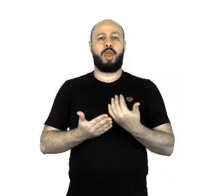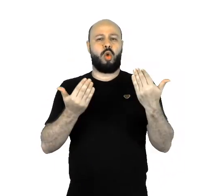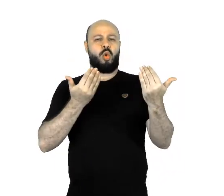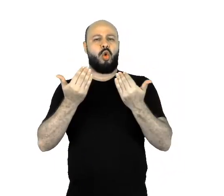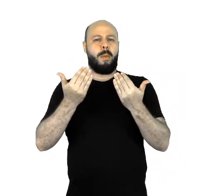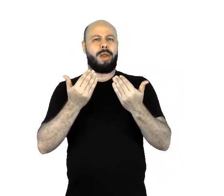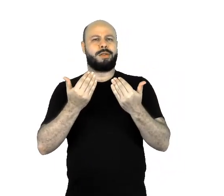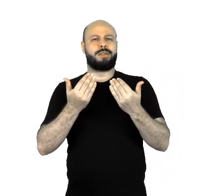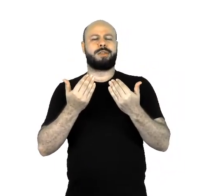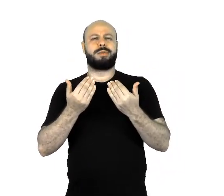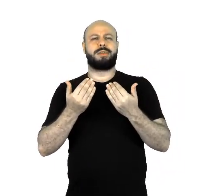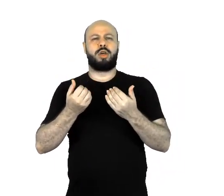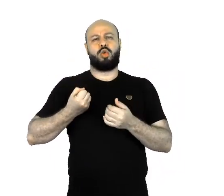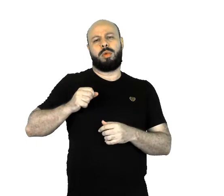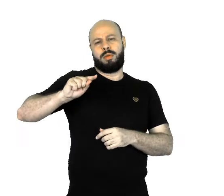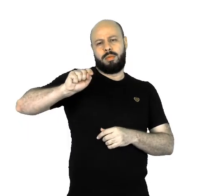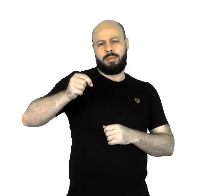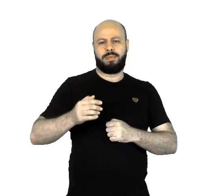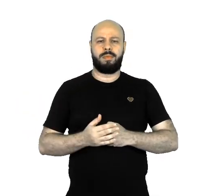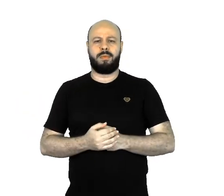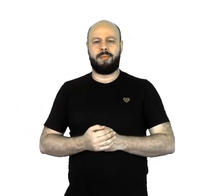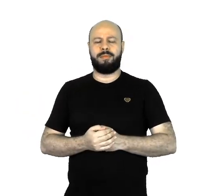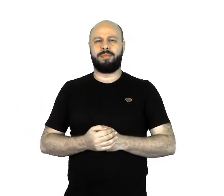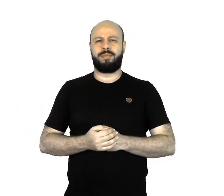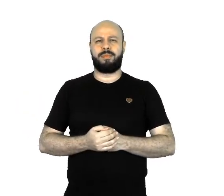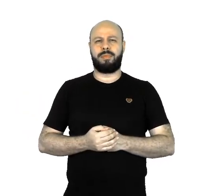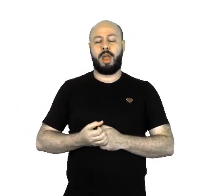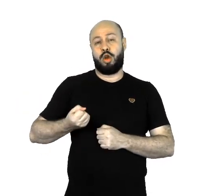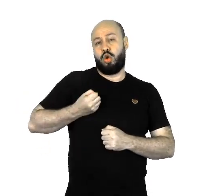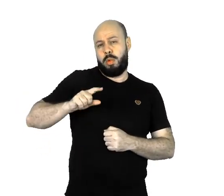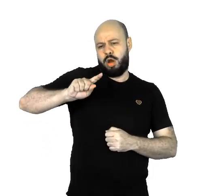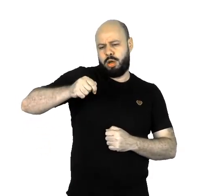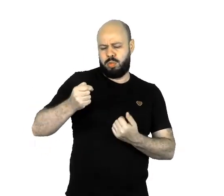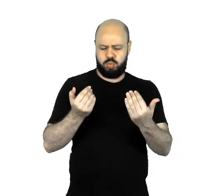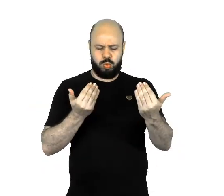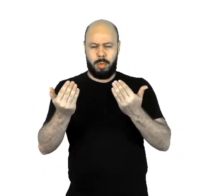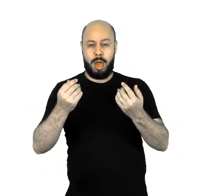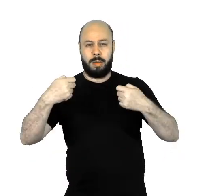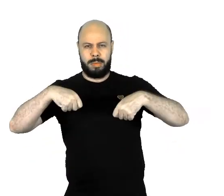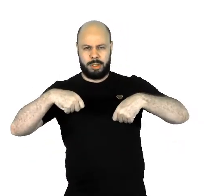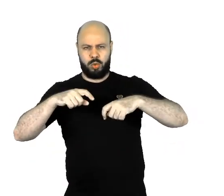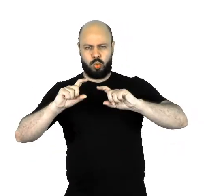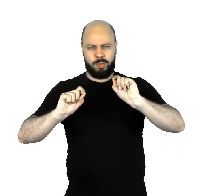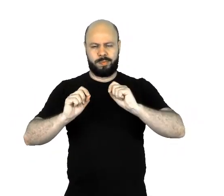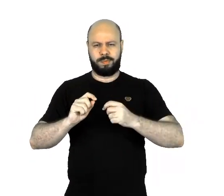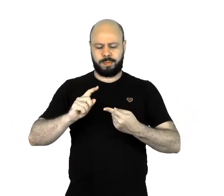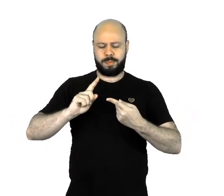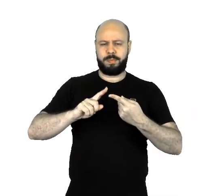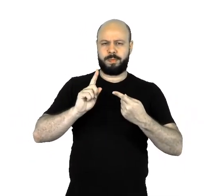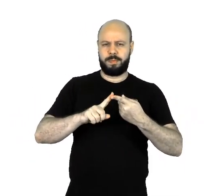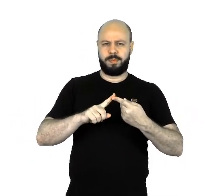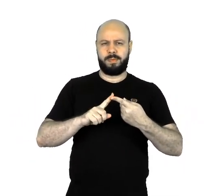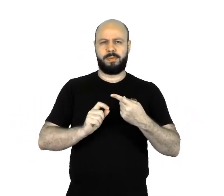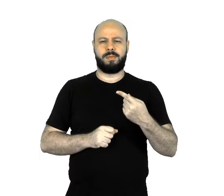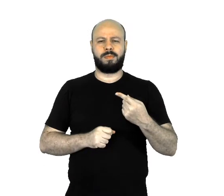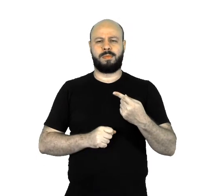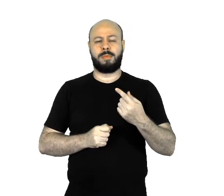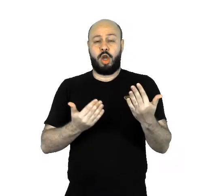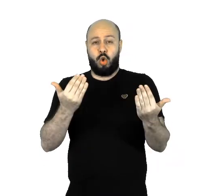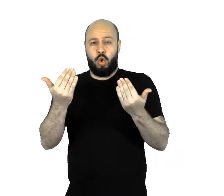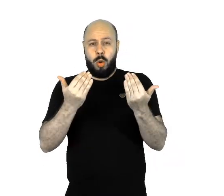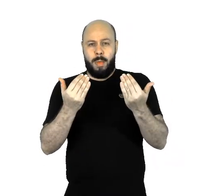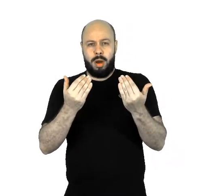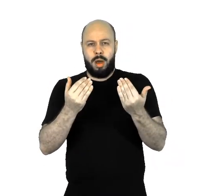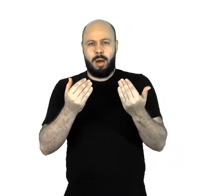Comparação entre decimais. Para comparar números decimais, nós devemos, primeiro, comparar